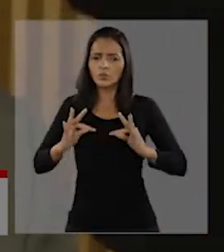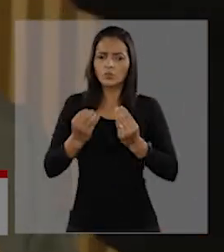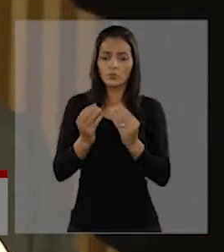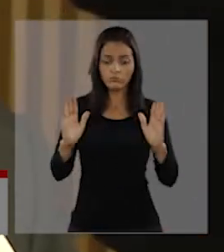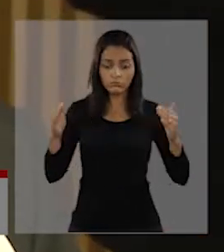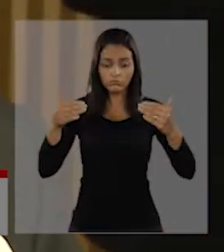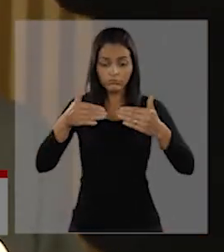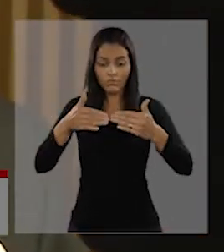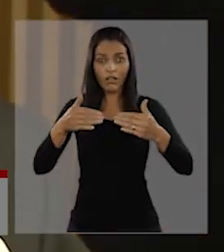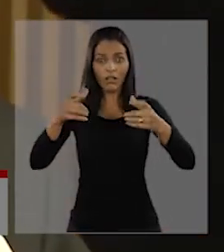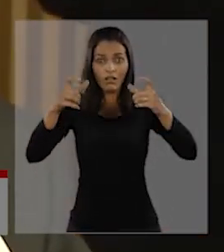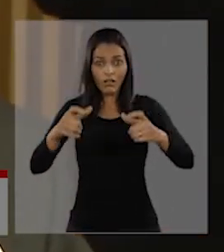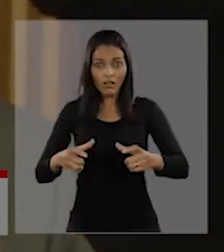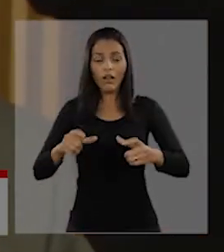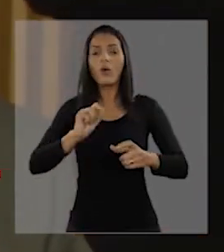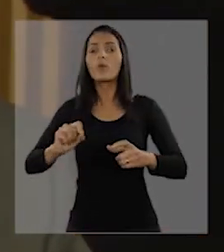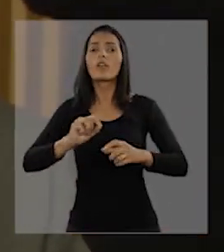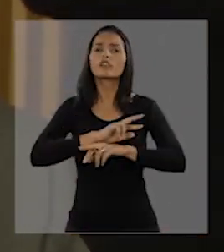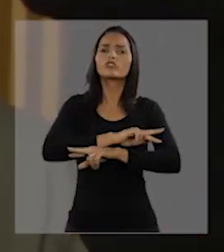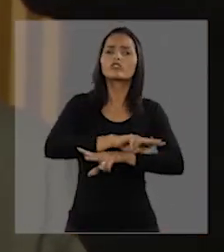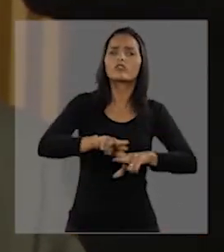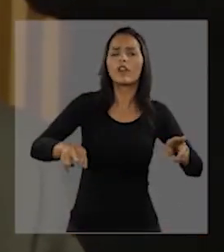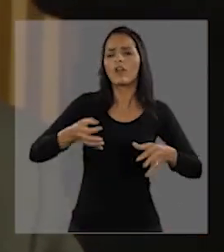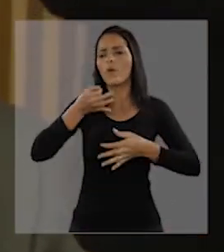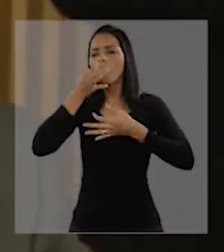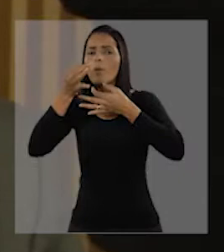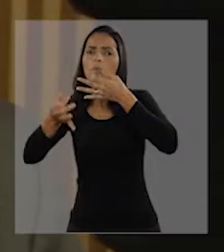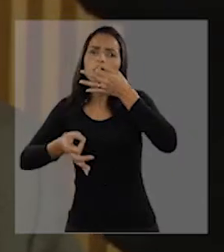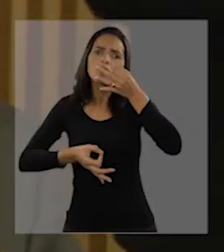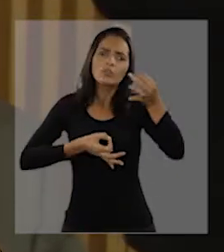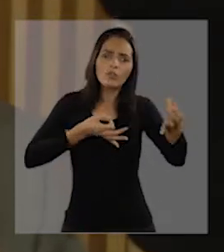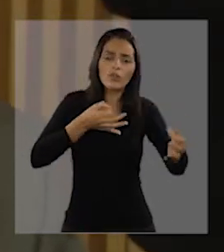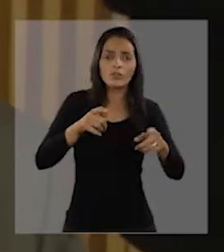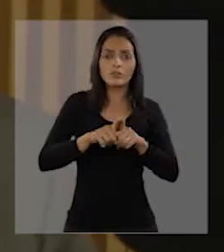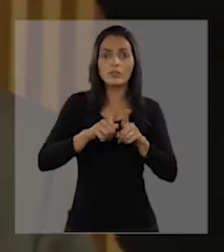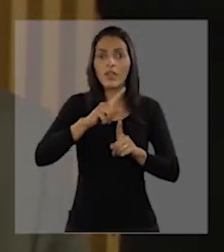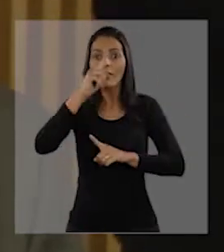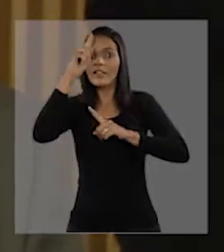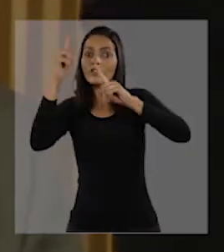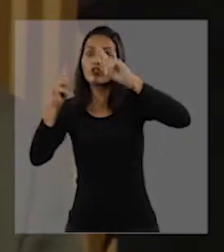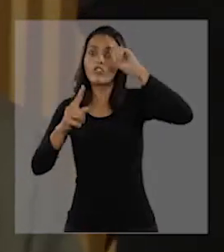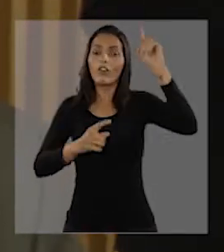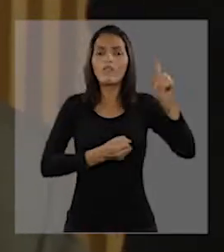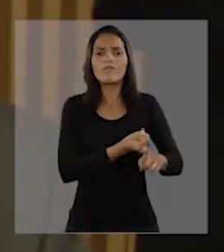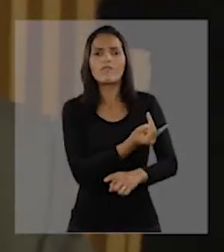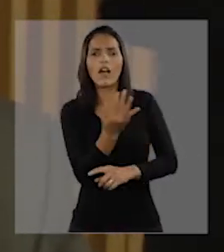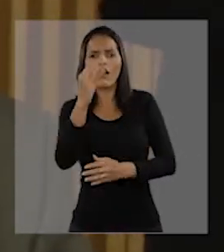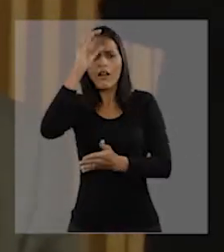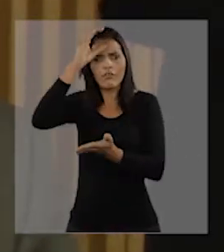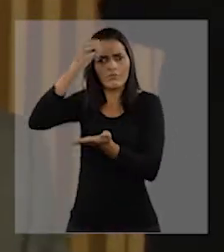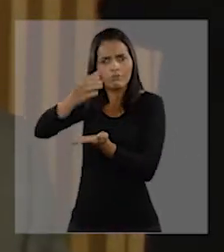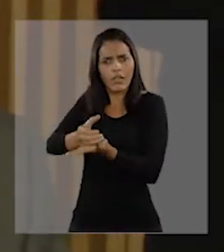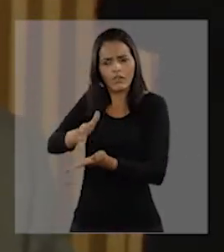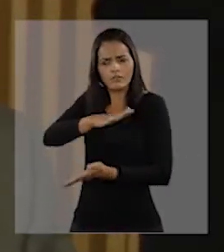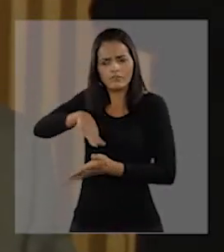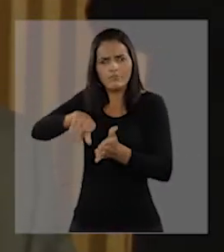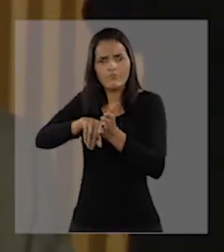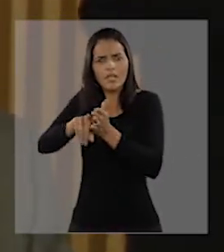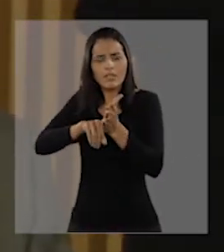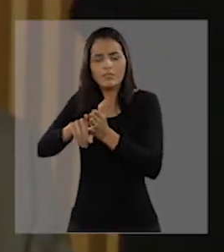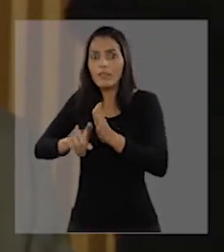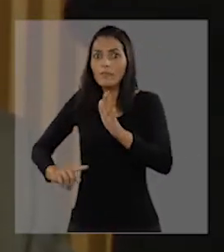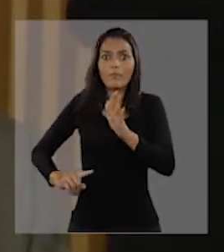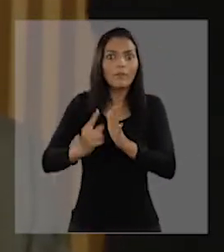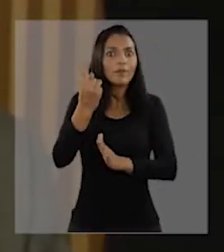determinado evento as diferenças tanto de opiniões quanto de inovações. São muitas teses que foram apresentadas,